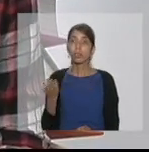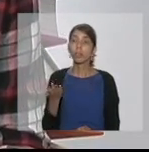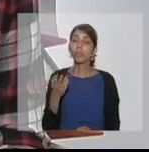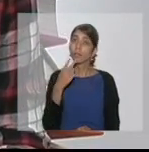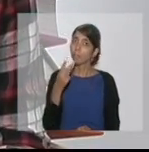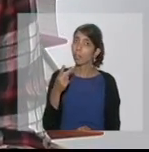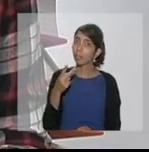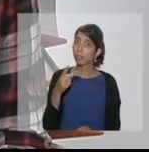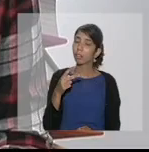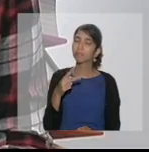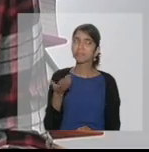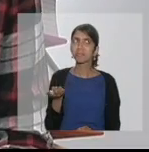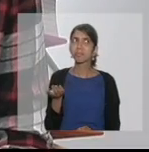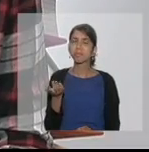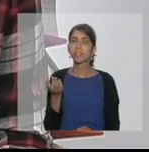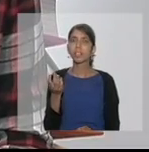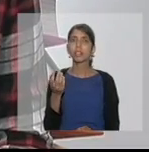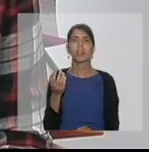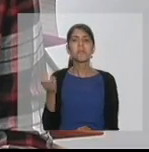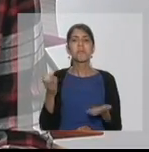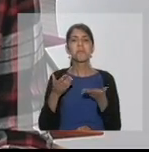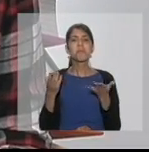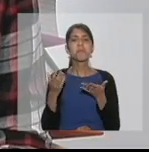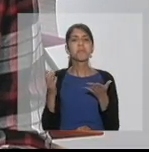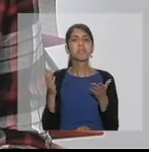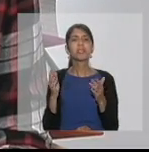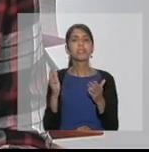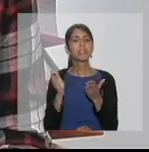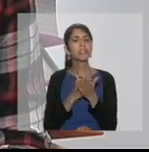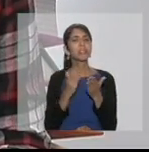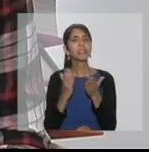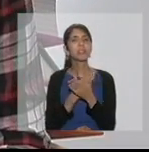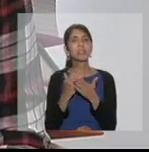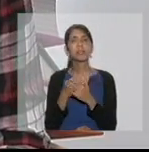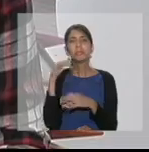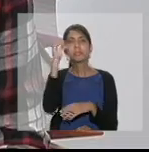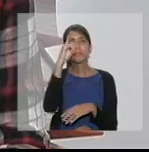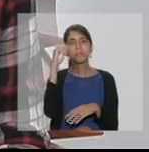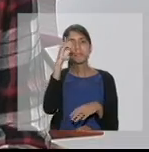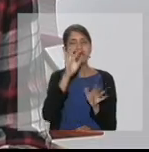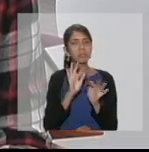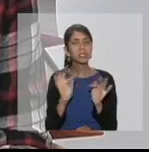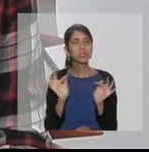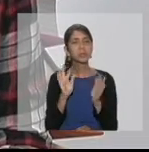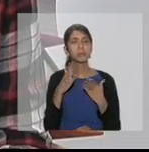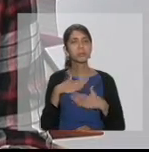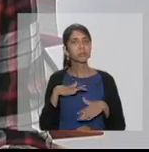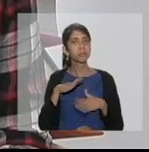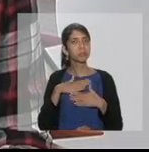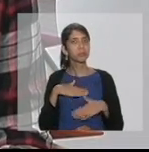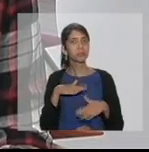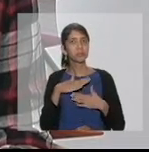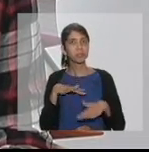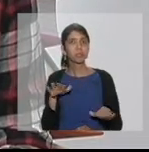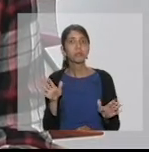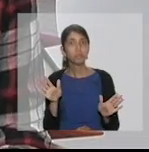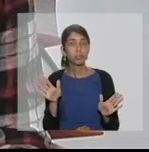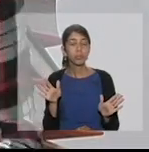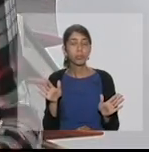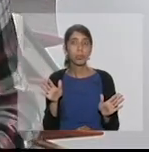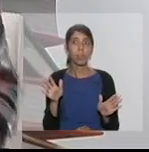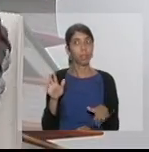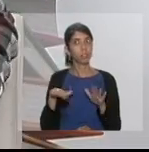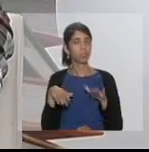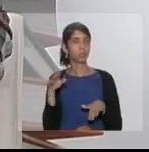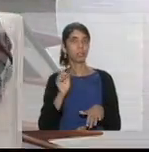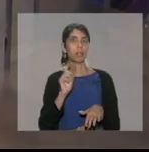falam, Pepe, sabe de uma coisa? Hoje eu não quero nada demais, eu quero aquele livro bem bobinho, só para relaxar, água com açúcar para relaxar à tarde.